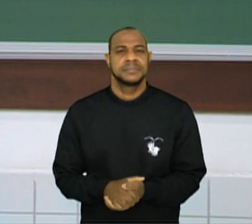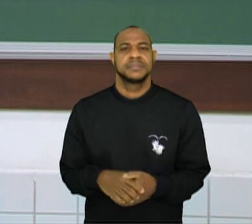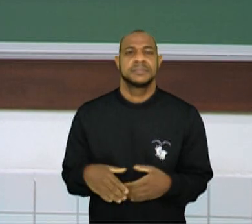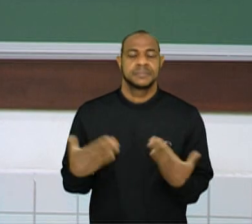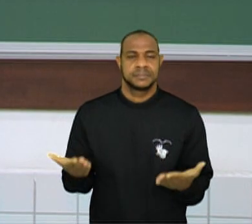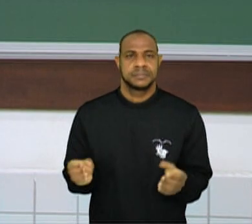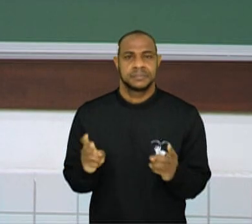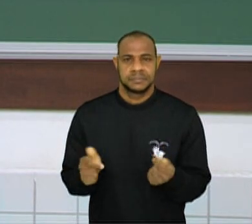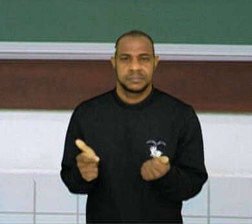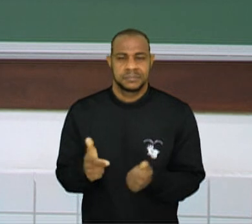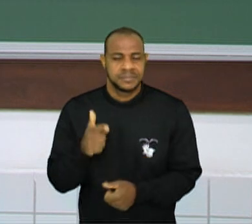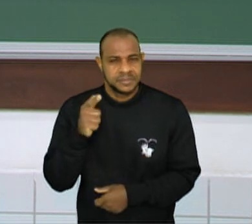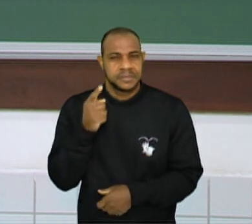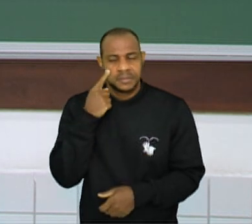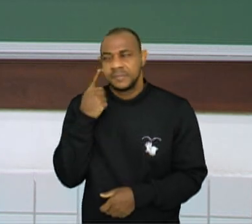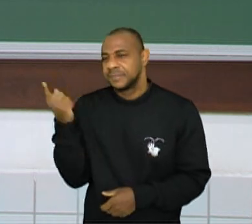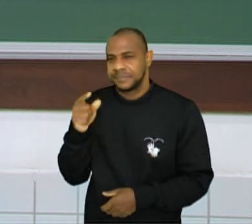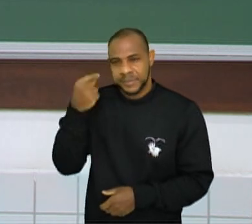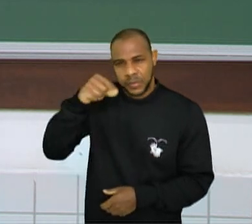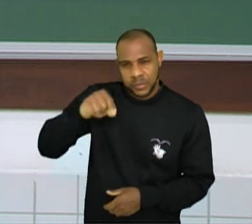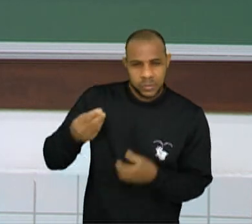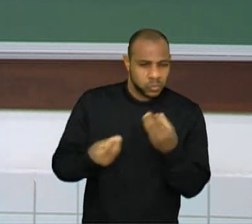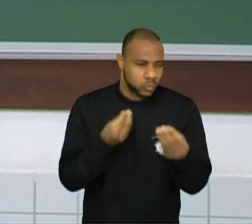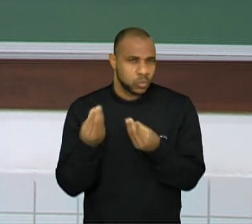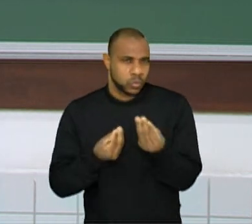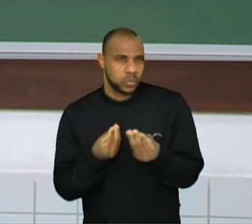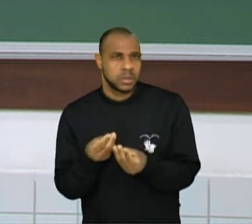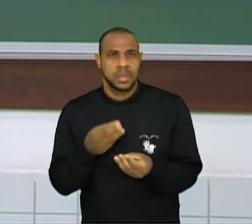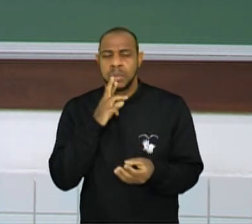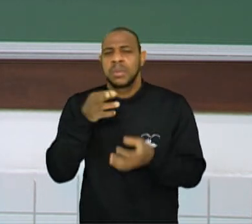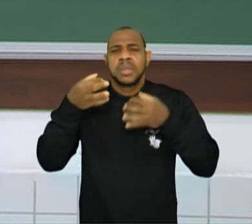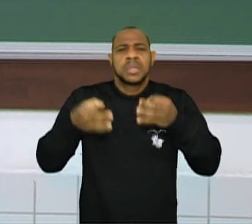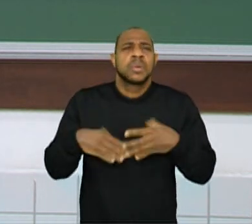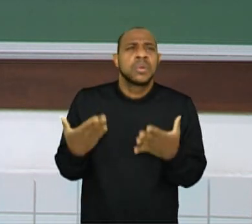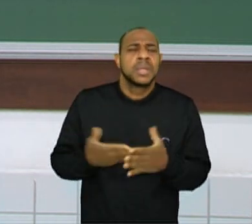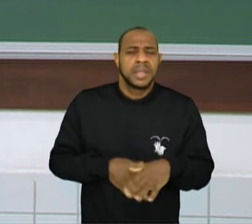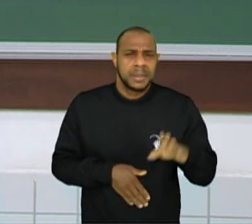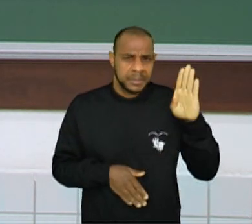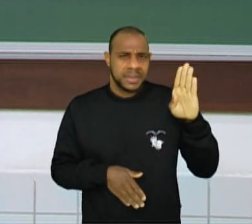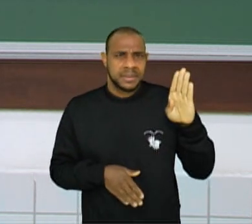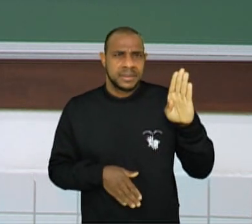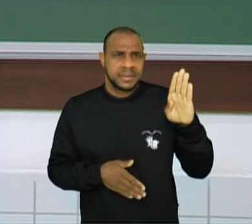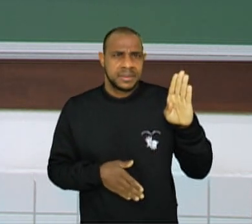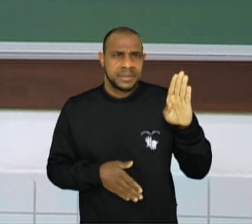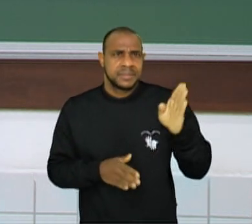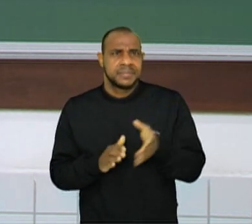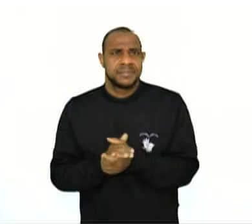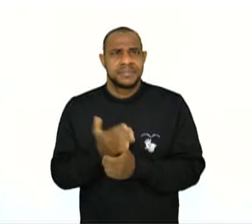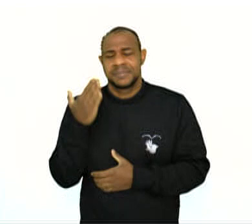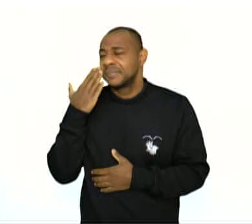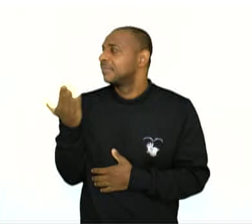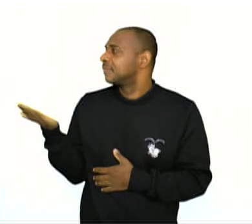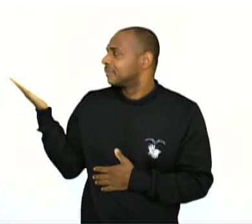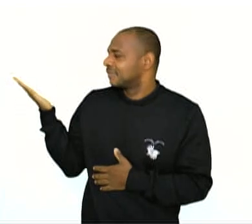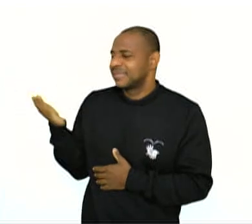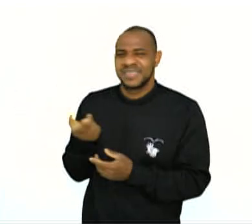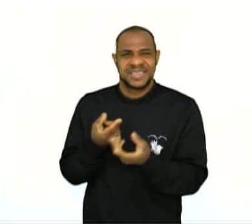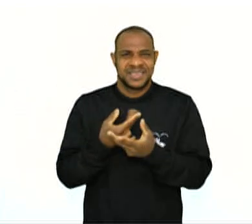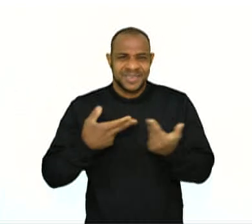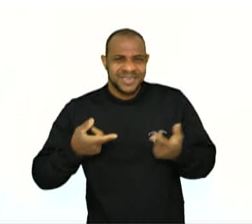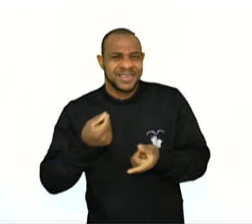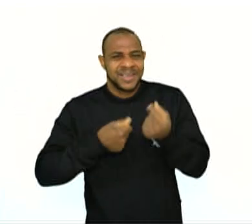Ok? Aposto que você acertou, vamos fazer a correção. A resposta correta é a letra B, né? As contradições econômicas do